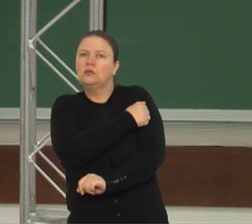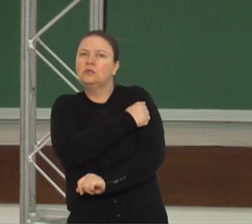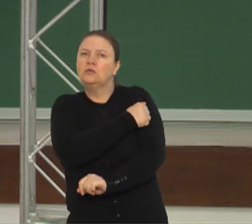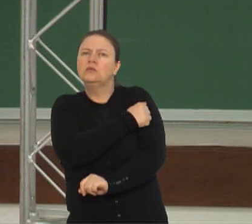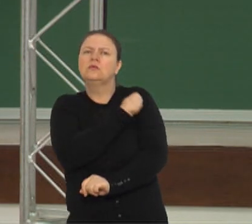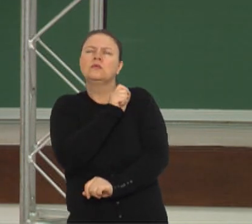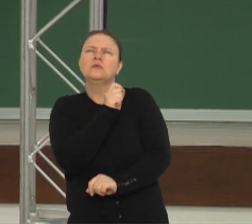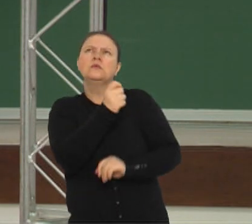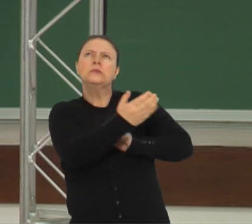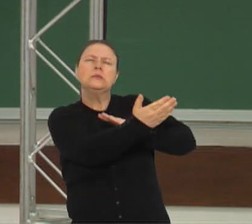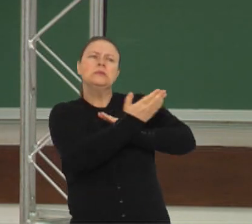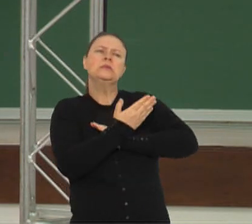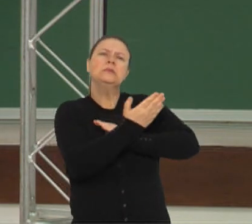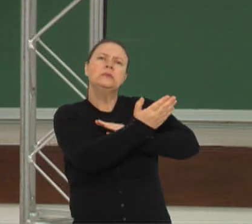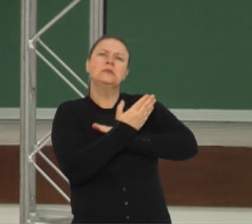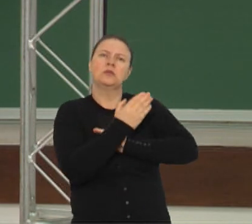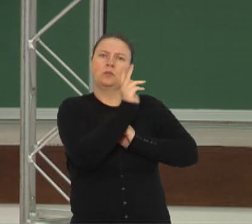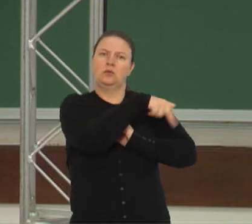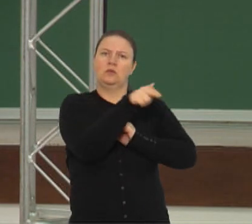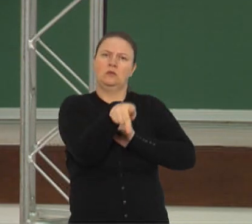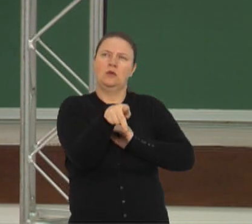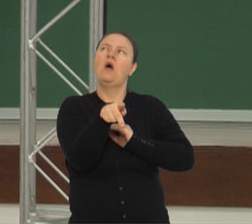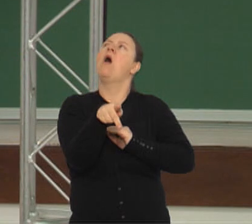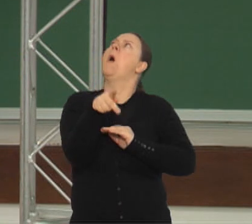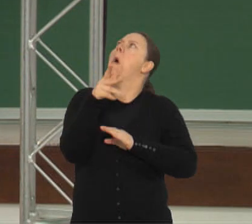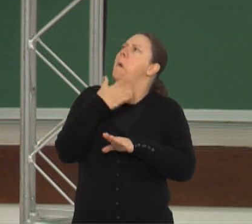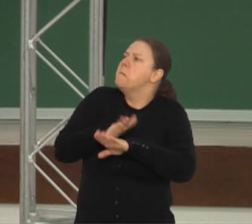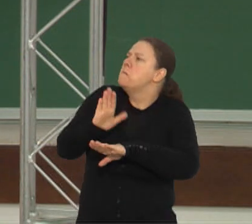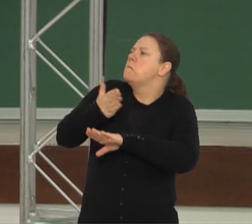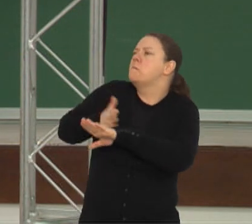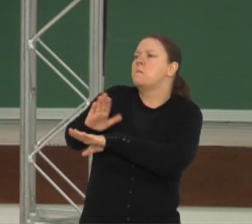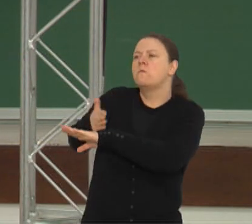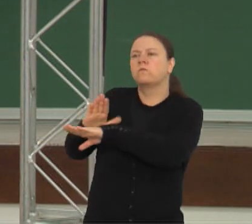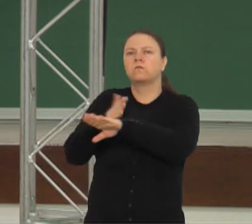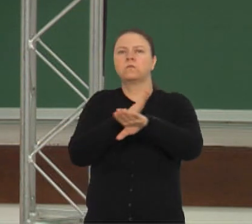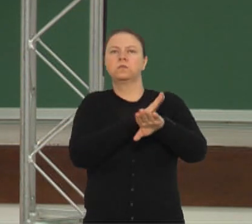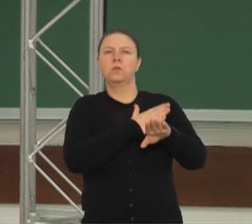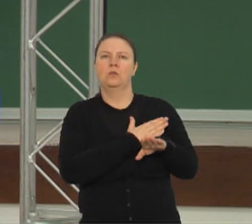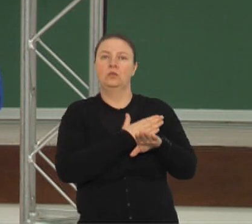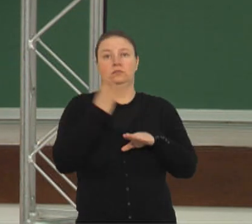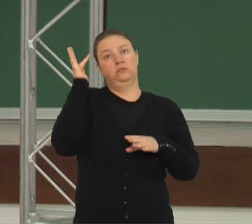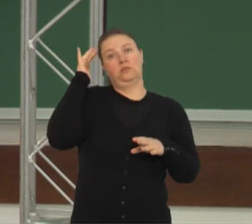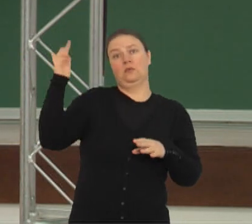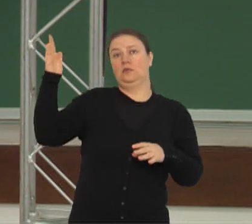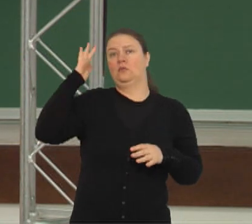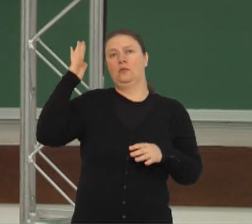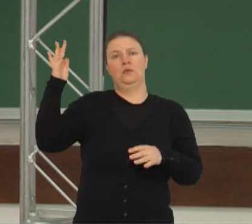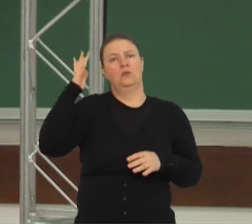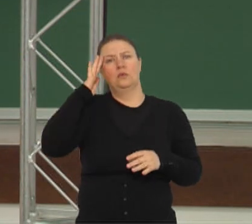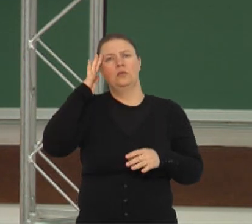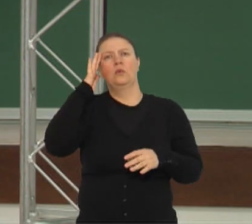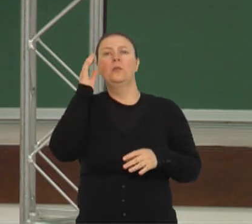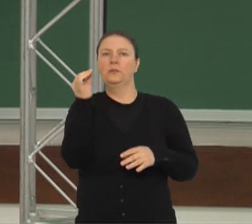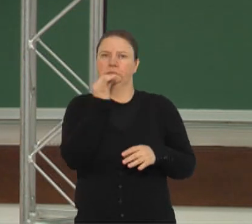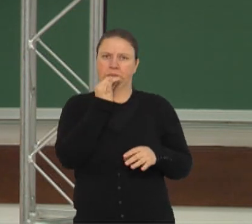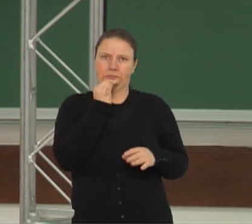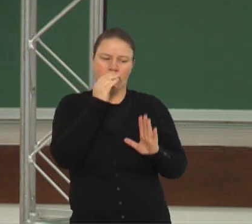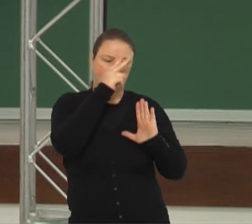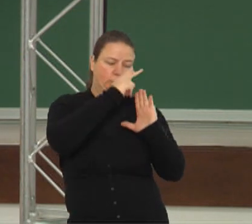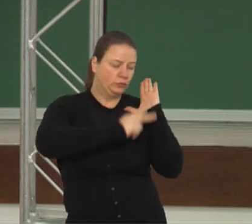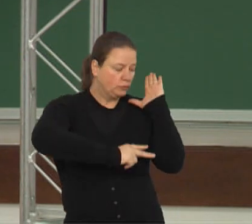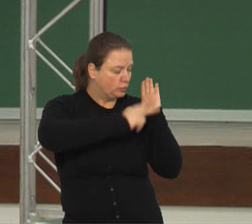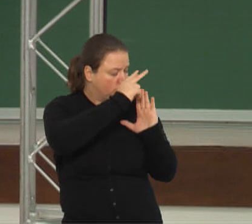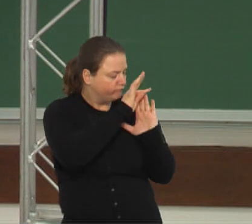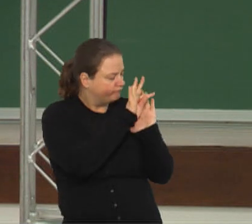professor, conseguirá praticar esse filosofar. Então, esse praticar o filosofar é ler um texto e, a